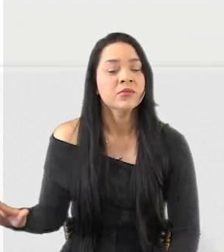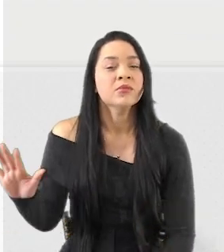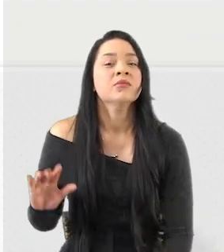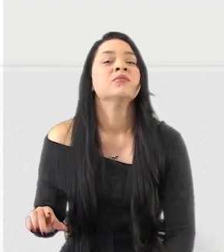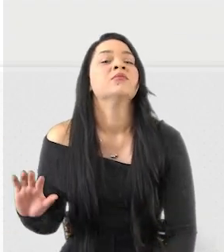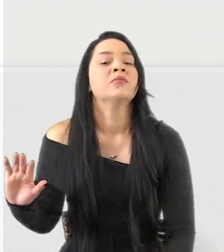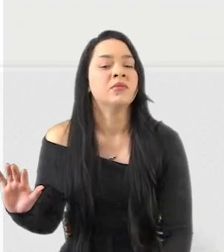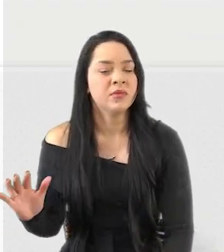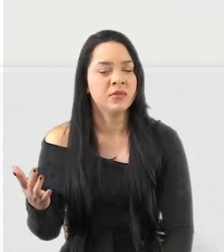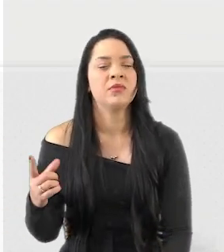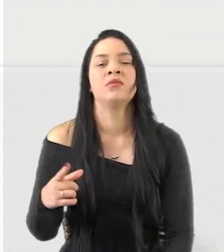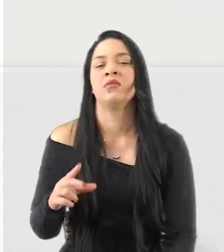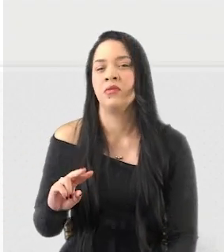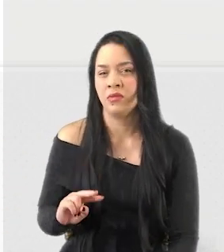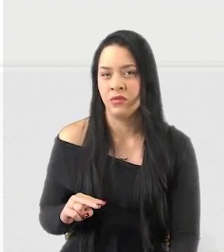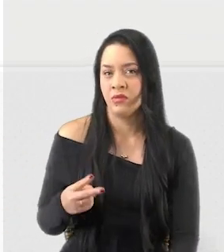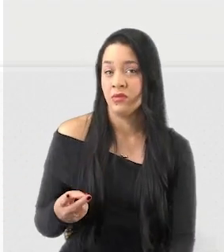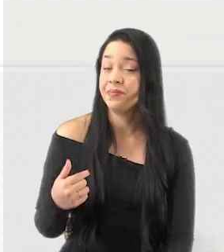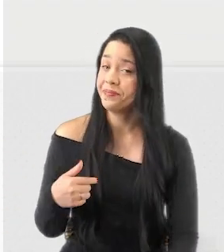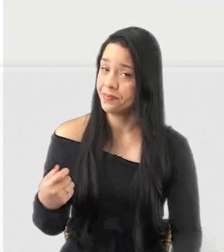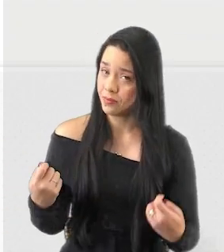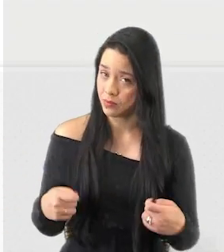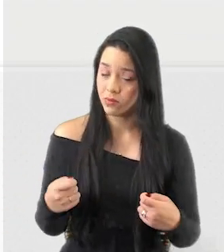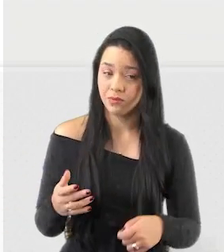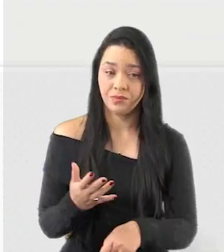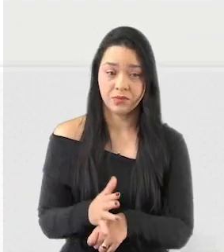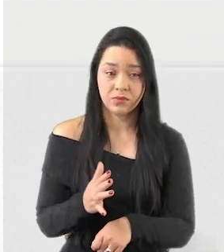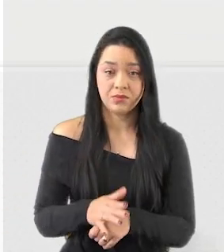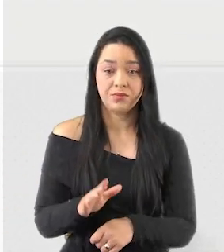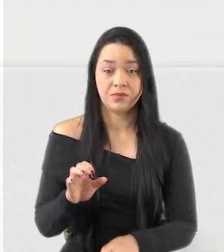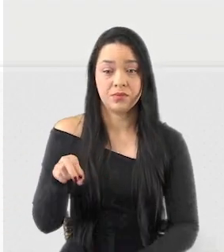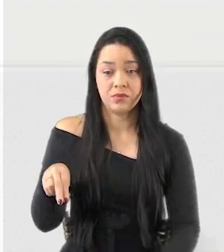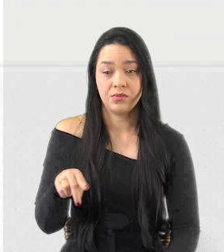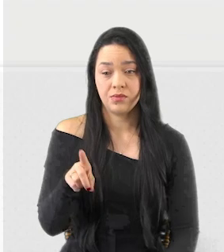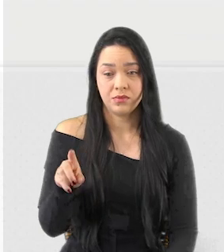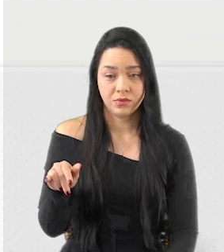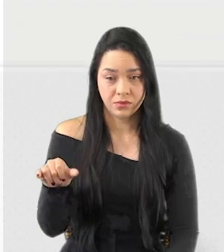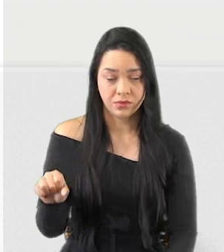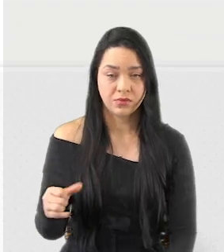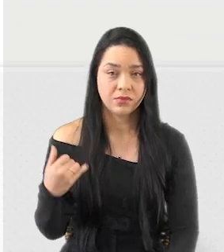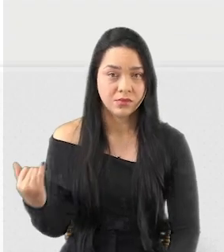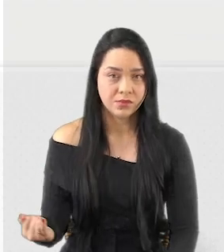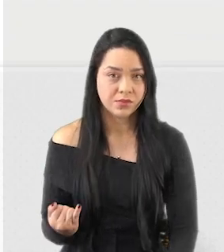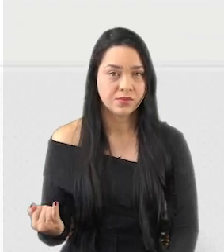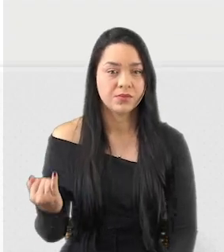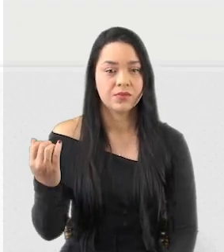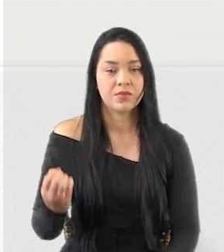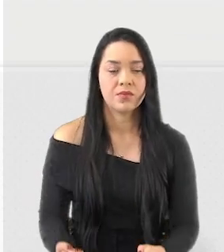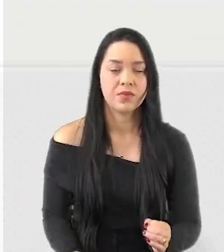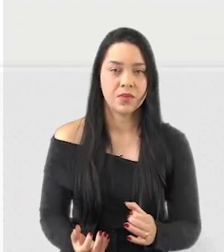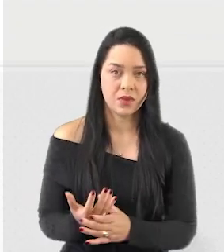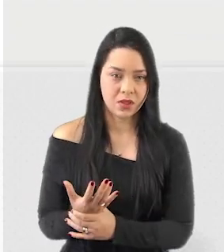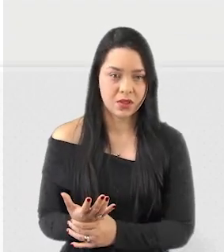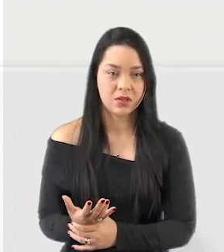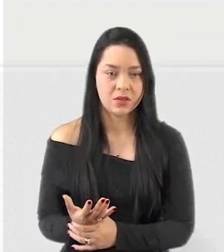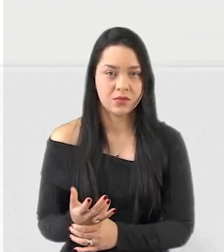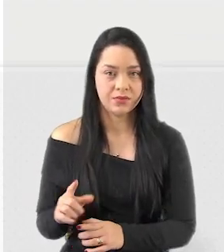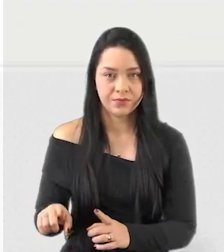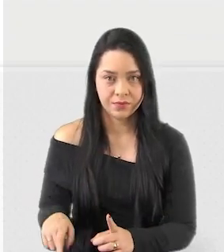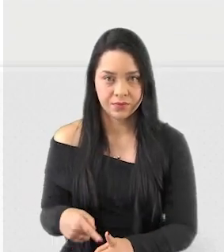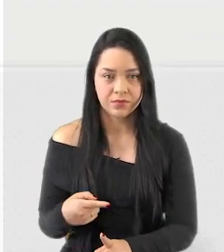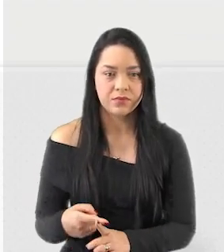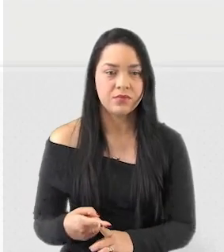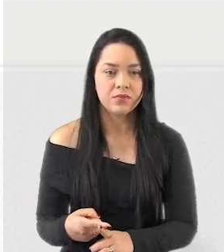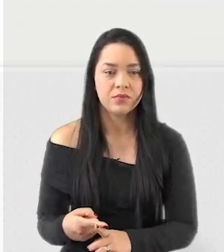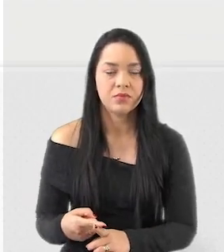que acontece essa duplicação. Eu preciso da ação de enzimas que são importantíssimas para a fabricação, para a adição